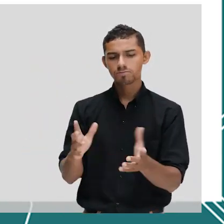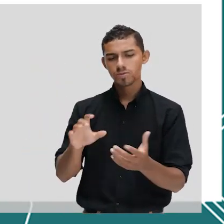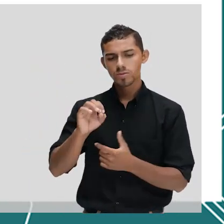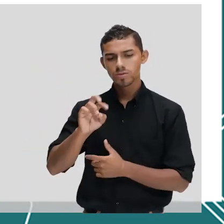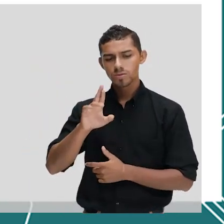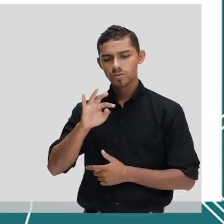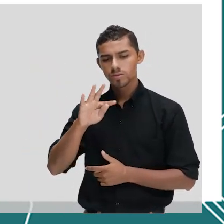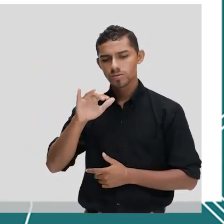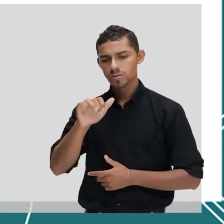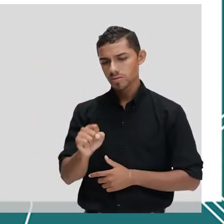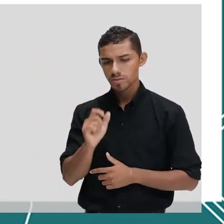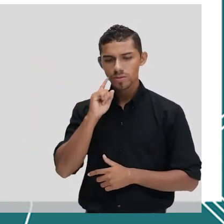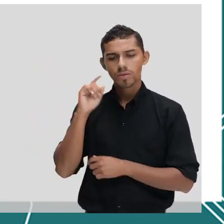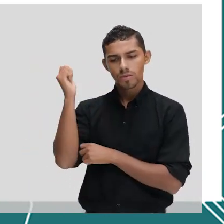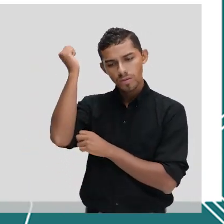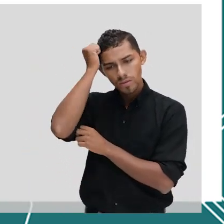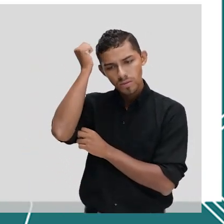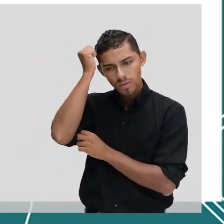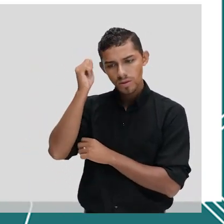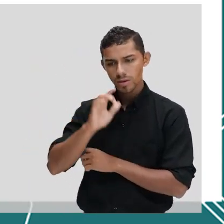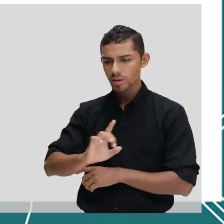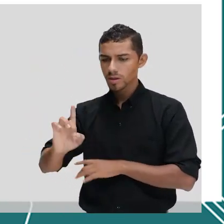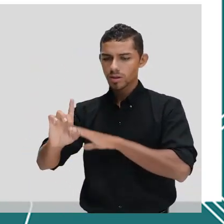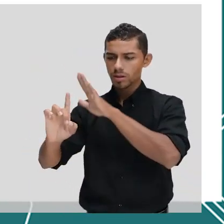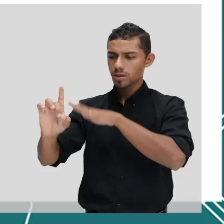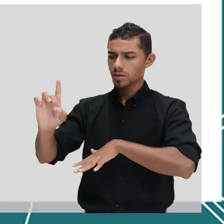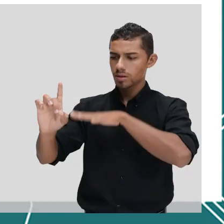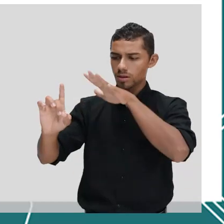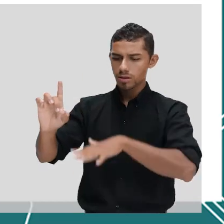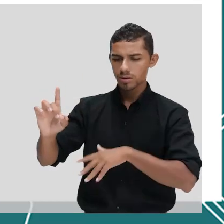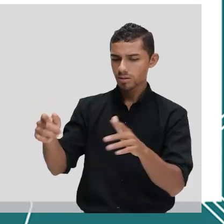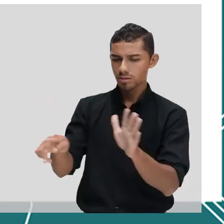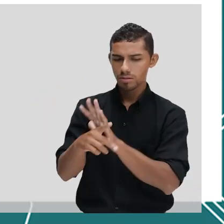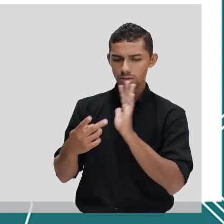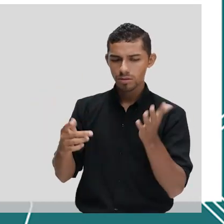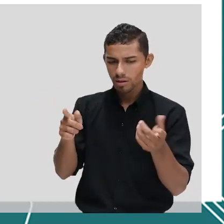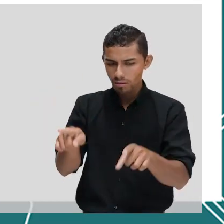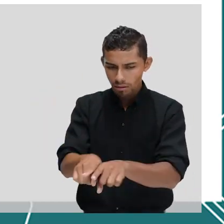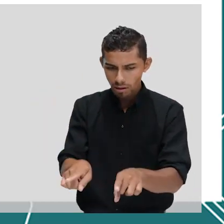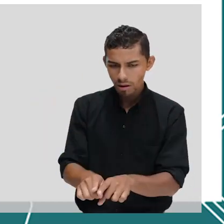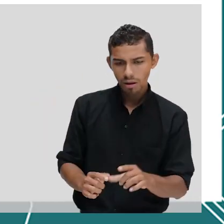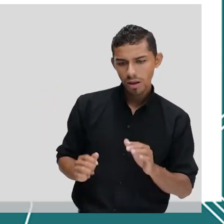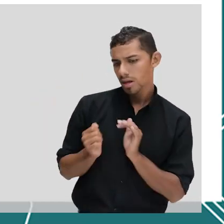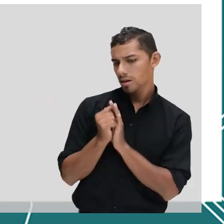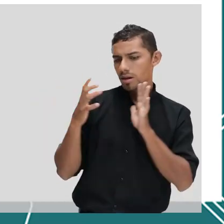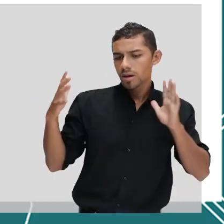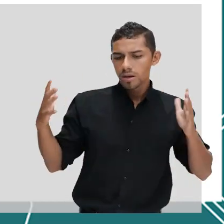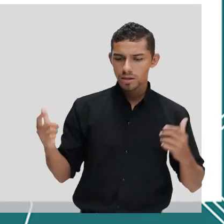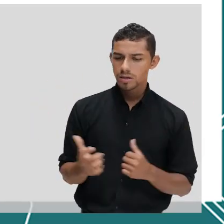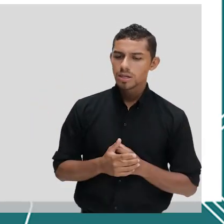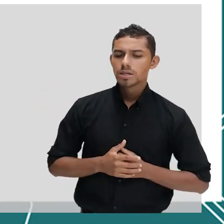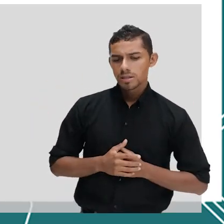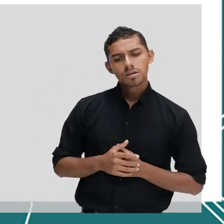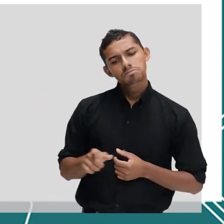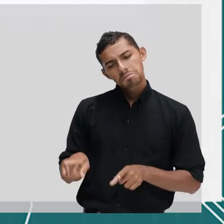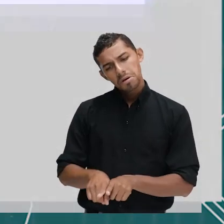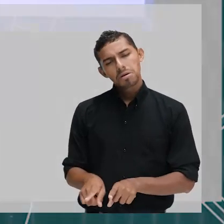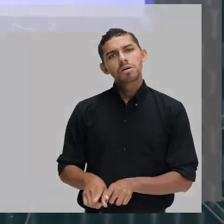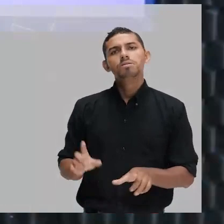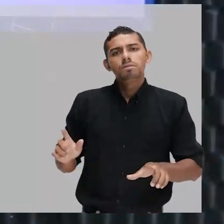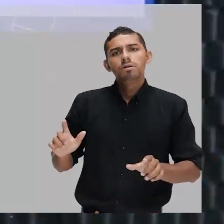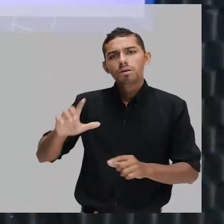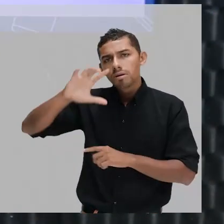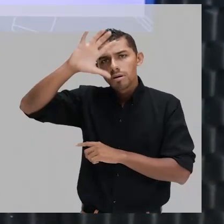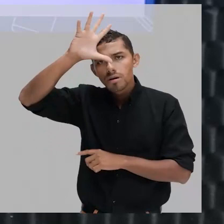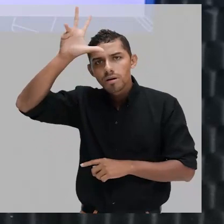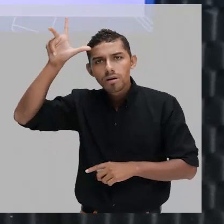orientais consideravam esses bonecos como deuses dotados de recursos mediúnicos e fantásticos. Levar em consideração que não são os únicos. Eu coloquei os orientais, mas os africanos têm muito